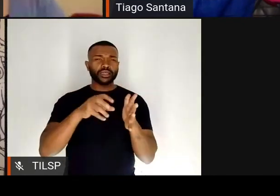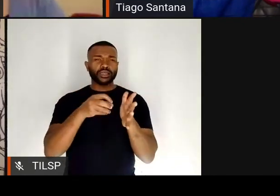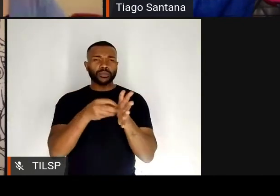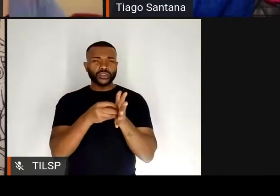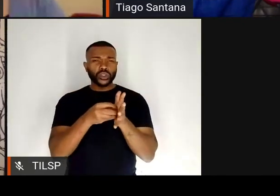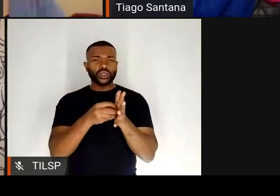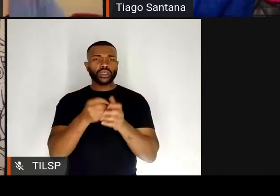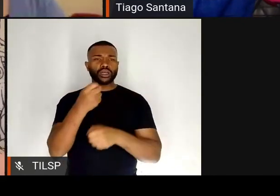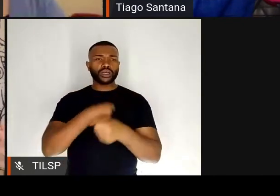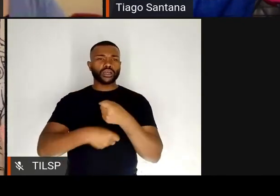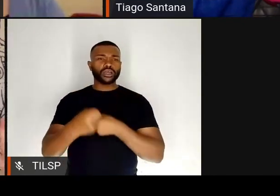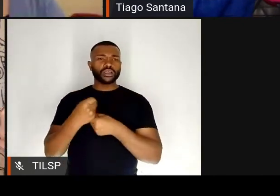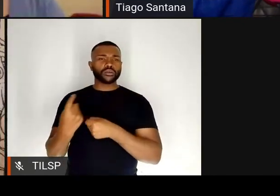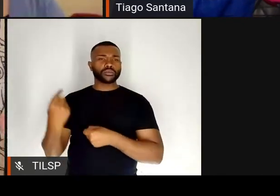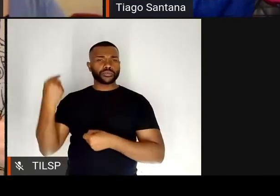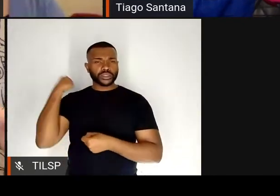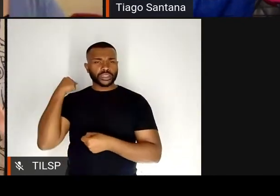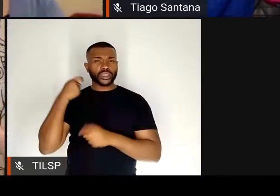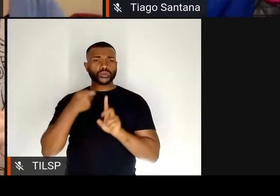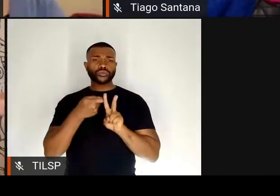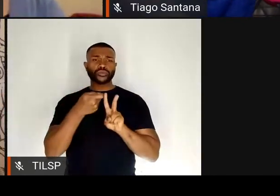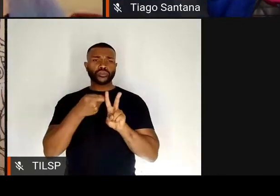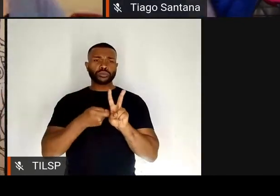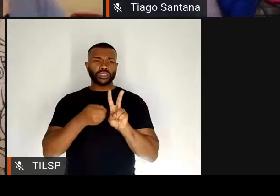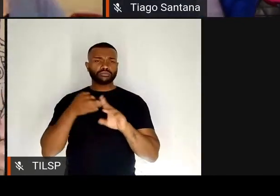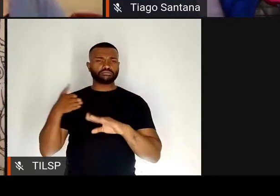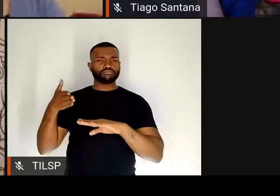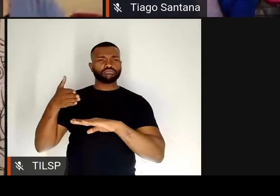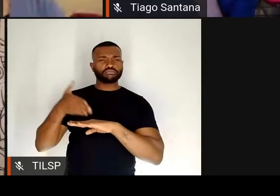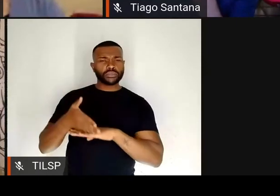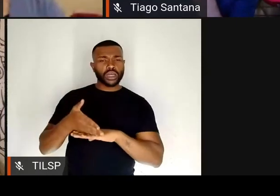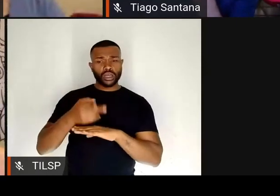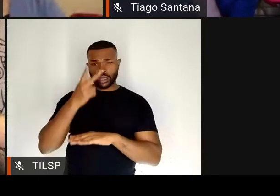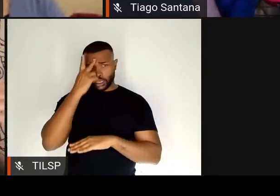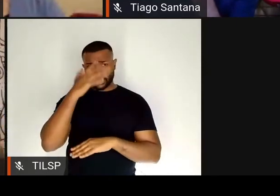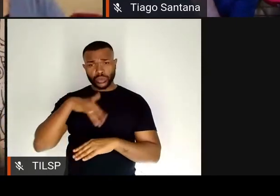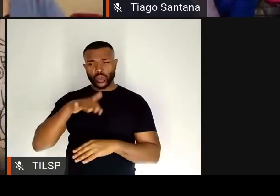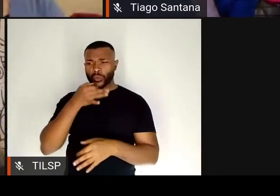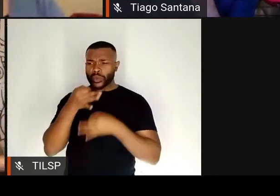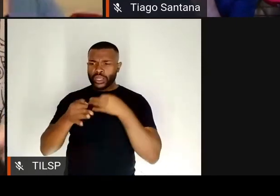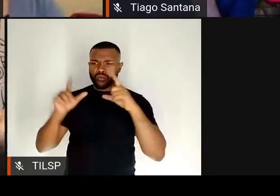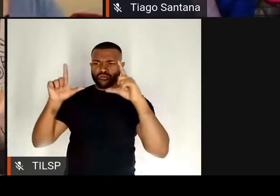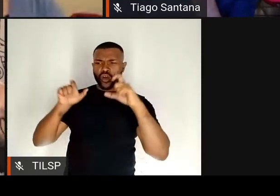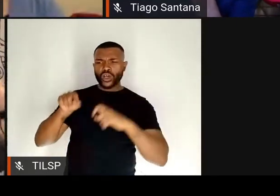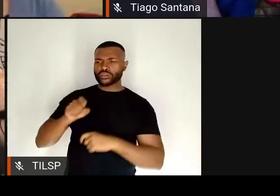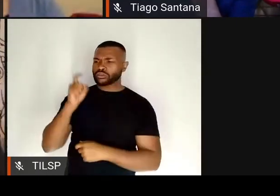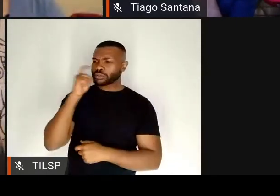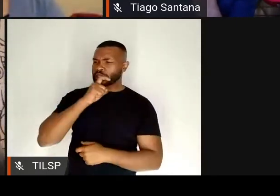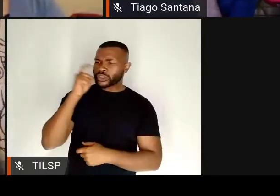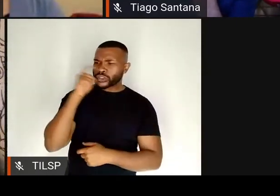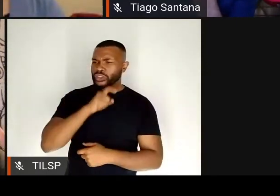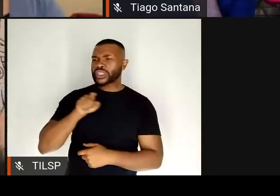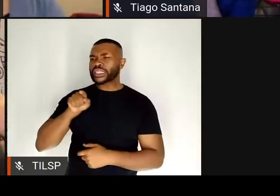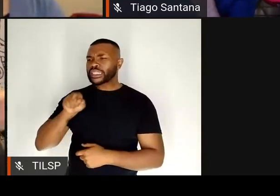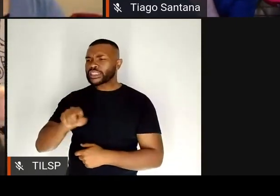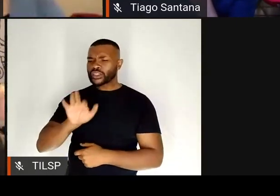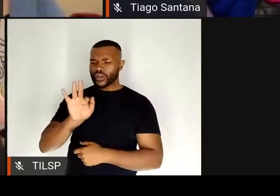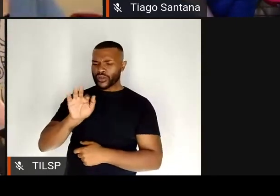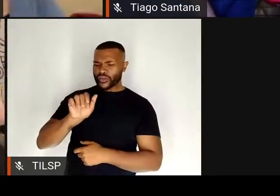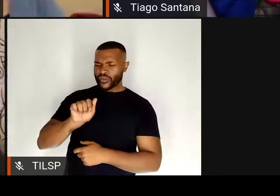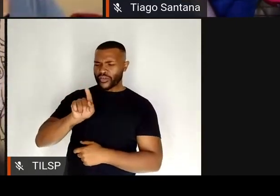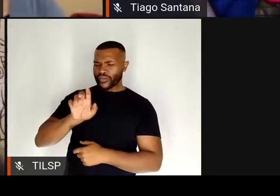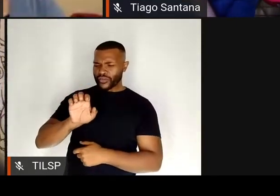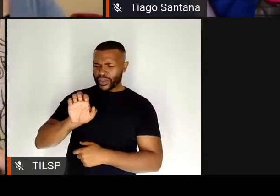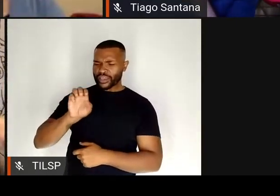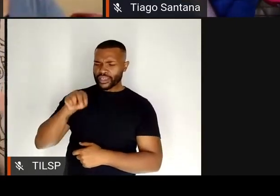direto, e aí, enfim, várias pessoas comentavam nas fotos, mas essa foto é mentira, isso é fake news, essa foto